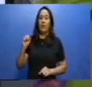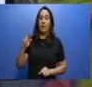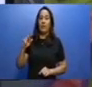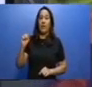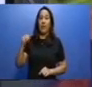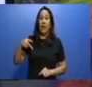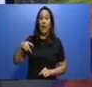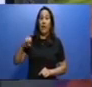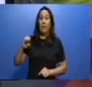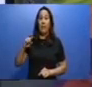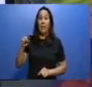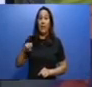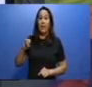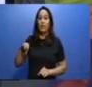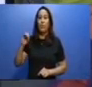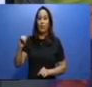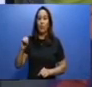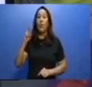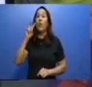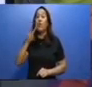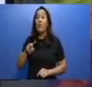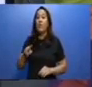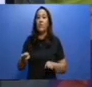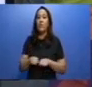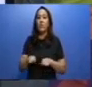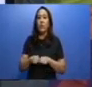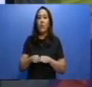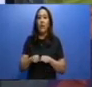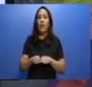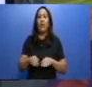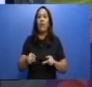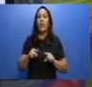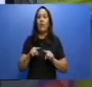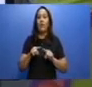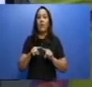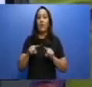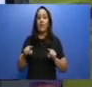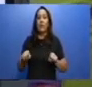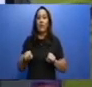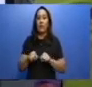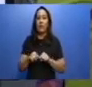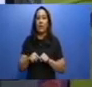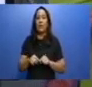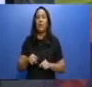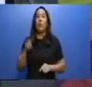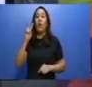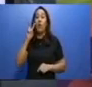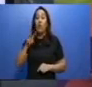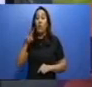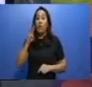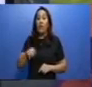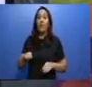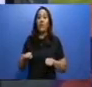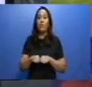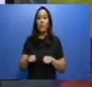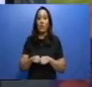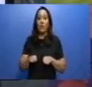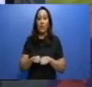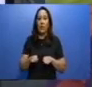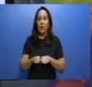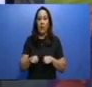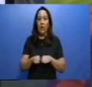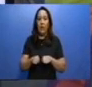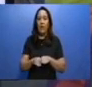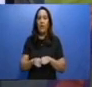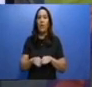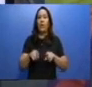aqui, eu vejo um quadrado. Que mais? Se eu olhar aqui, ó, nesse vermelhinho, eu